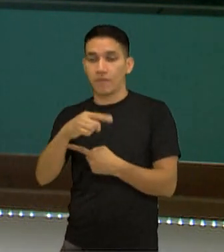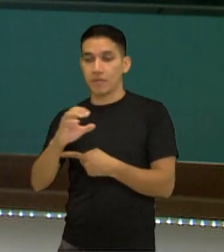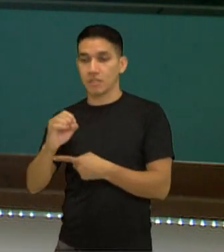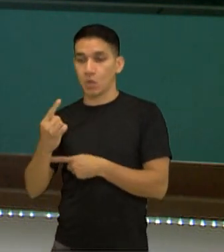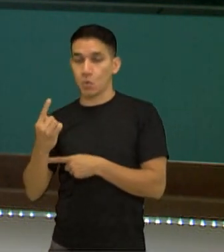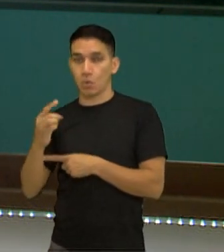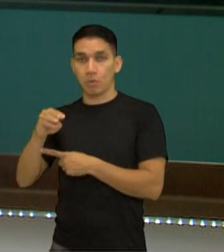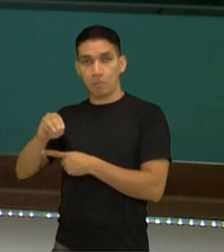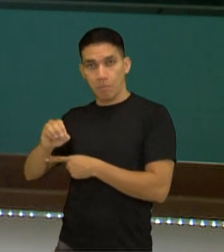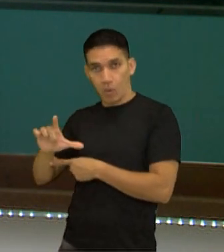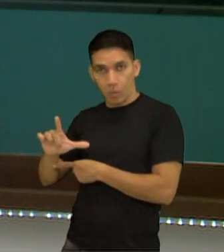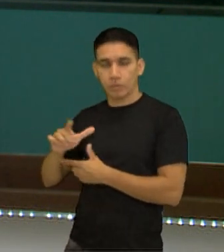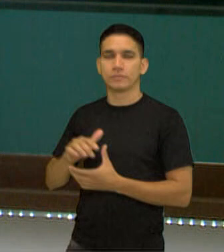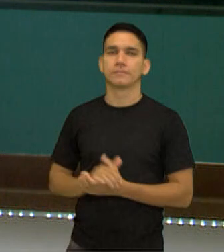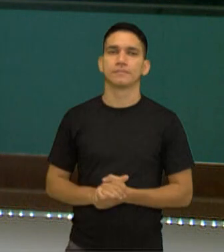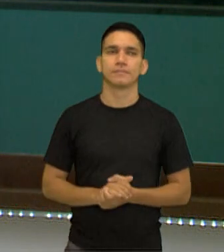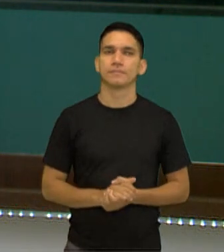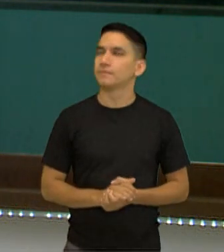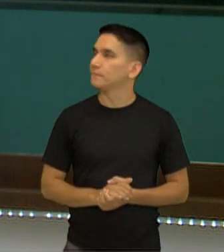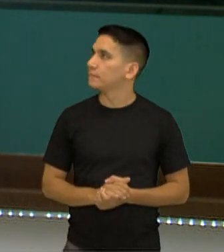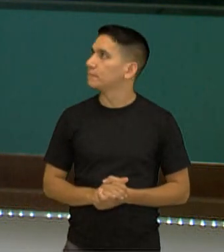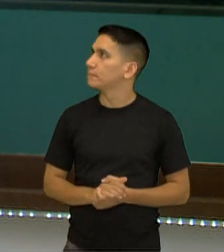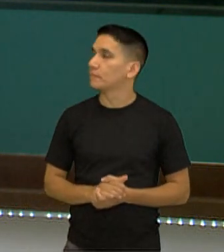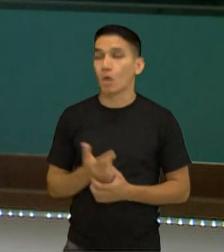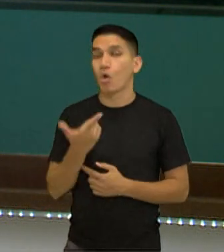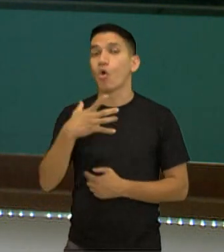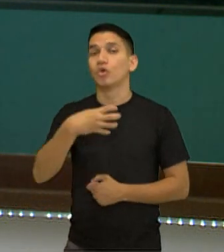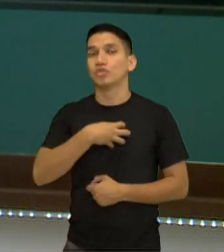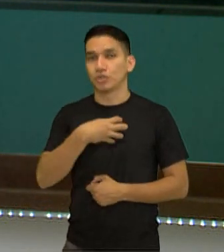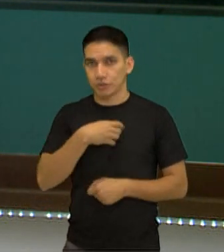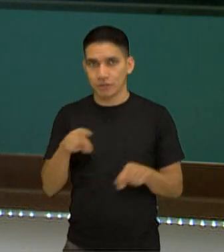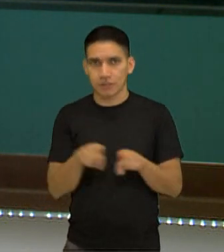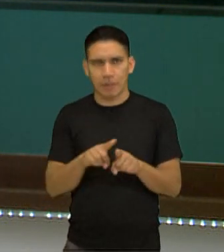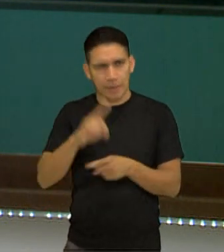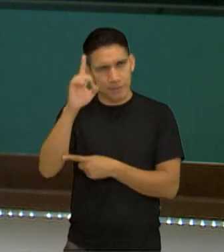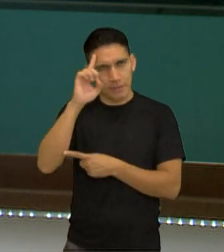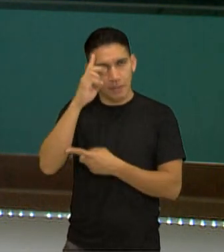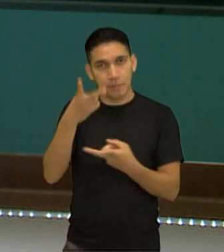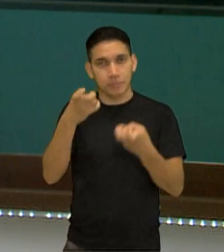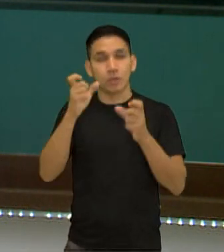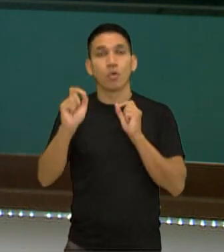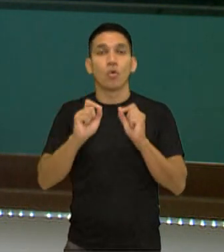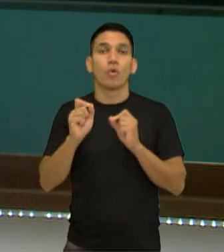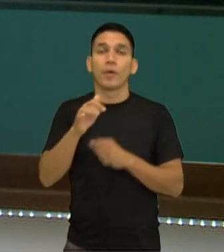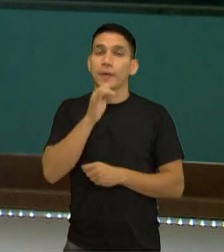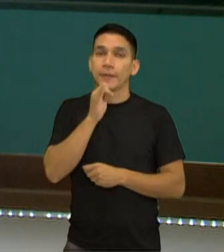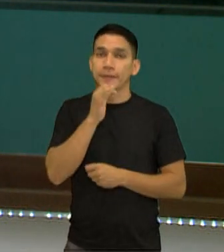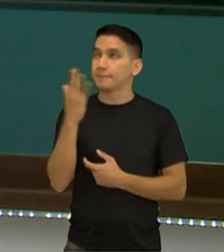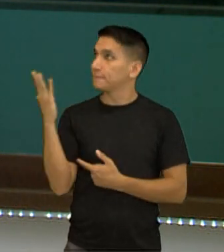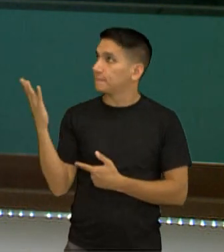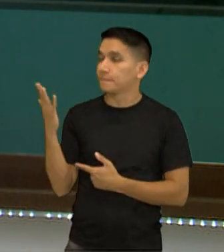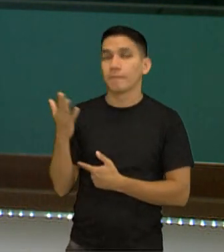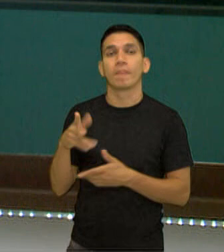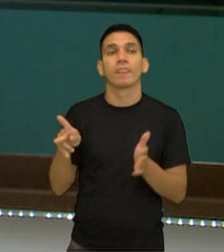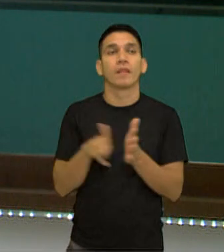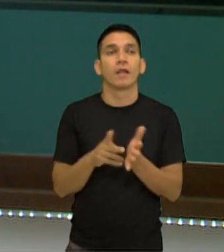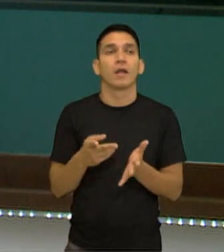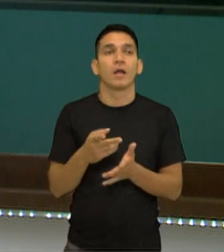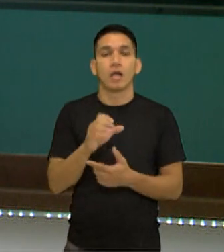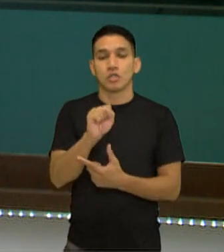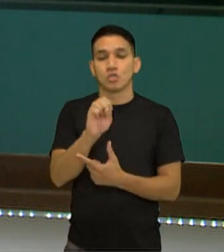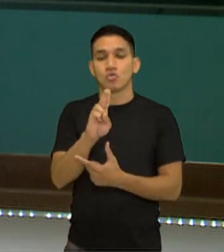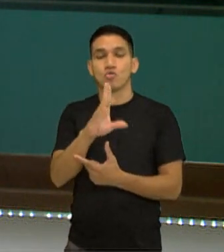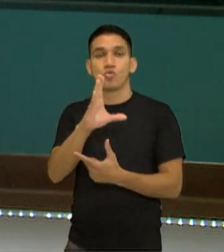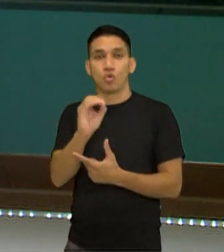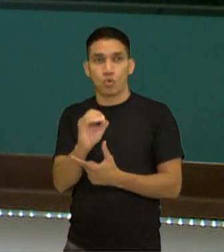1 litro. Outra maneira de ver a concentração molar no dia a dia é, por exemplo, nos produtos como o suco em